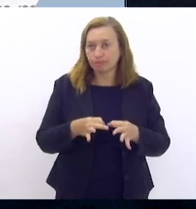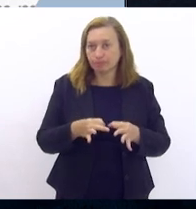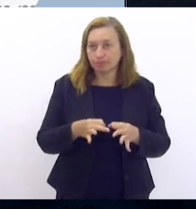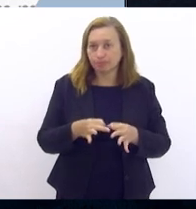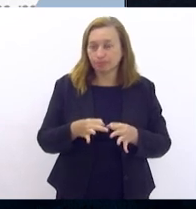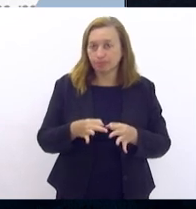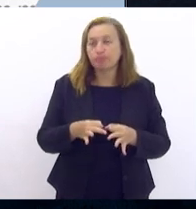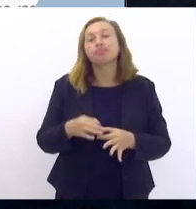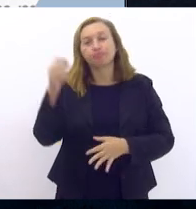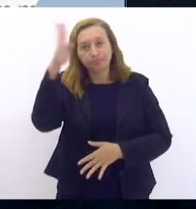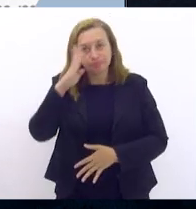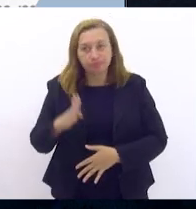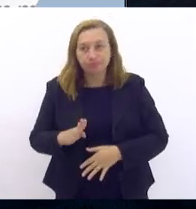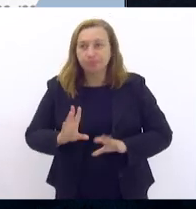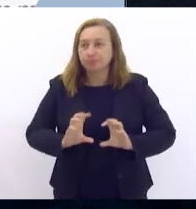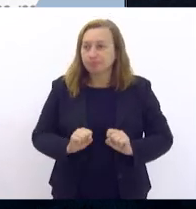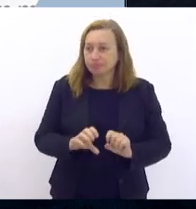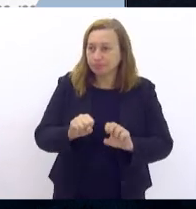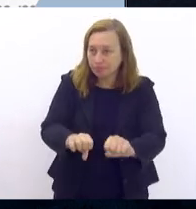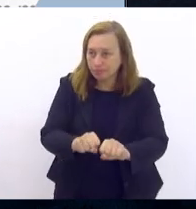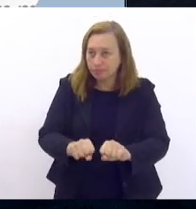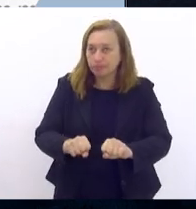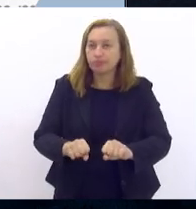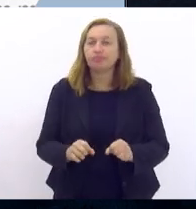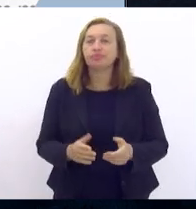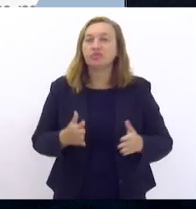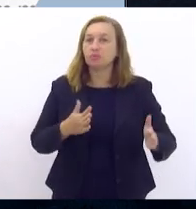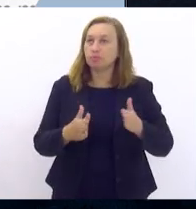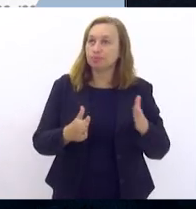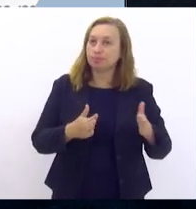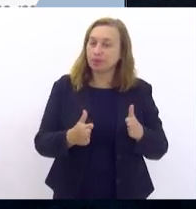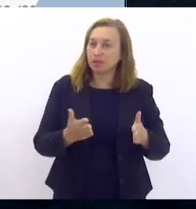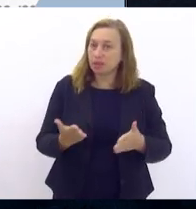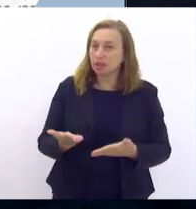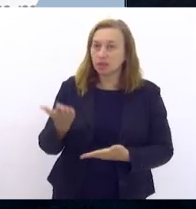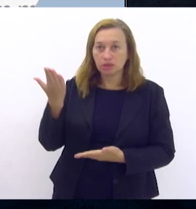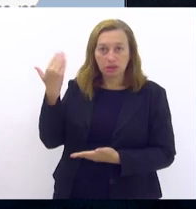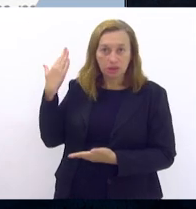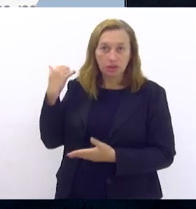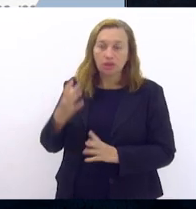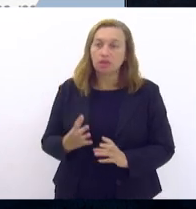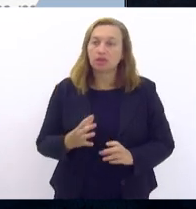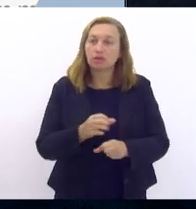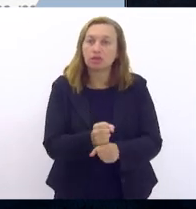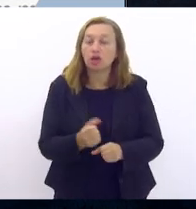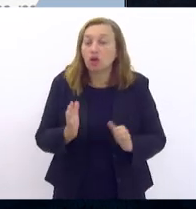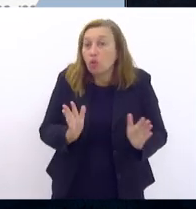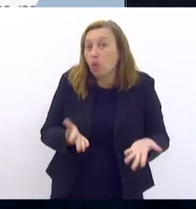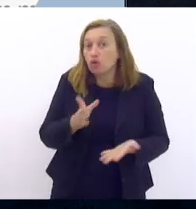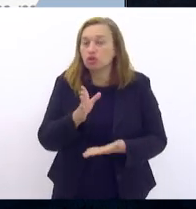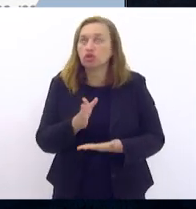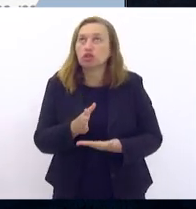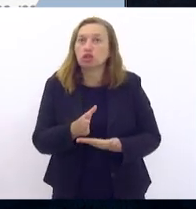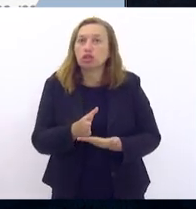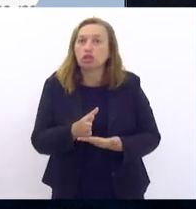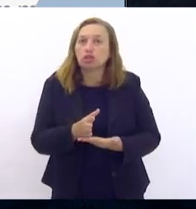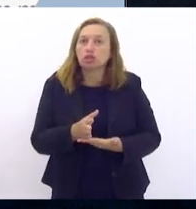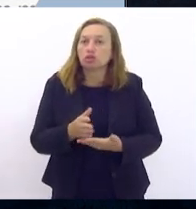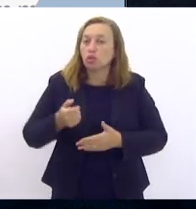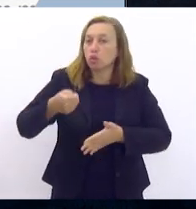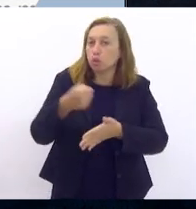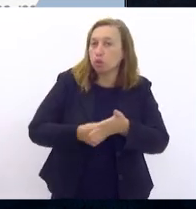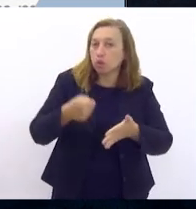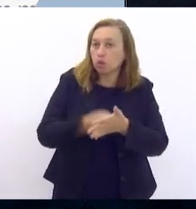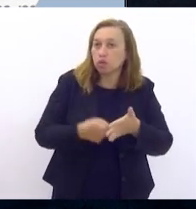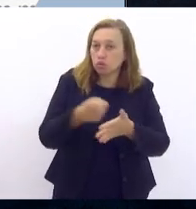no Brasil de catadoras e catadores aquela época a gente contabilizava e eu eu hoje em dia tô brigando